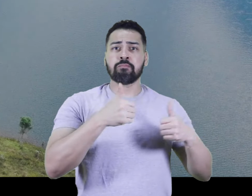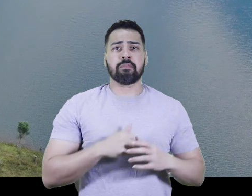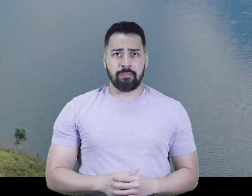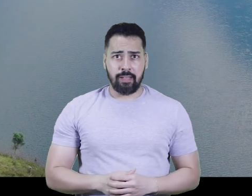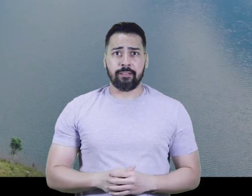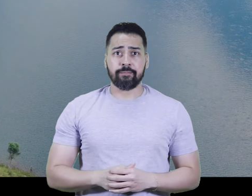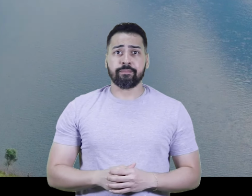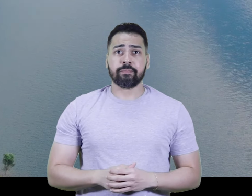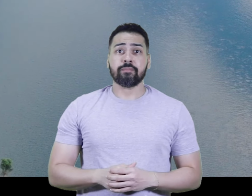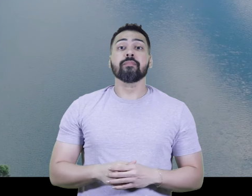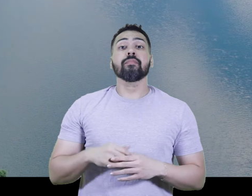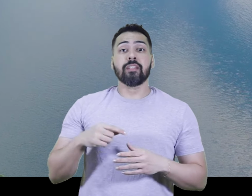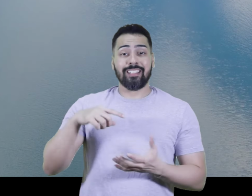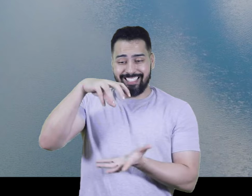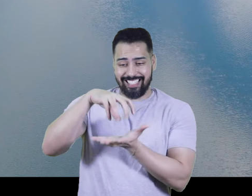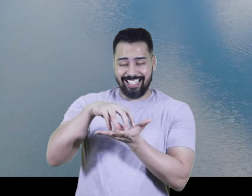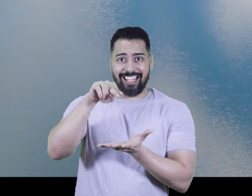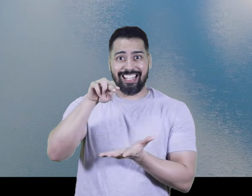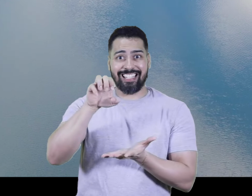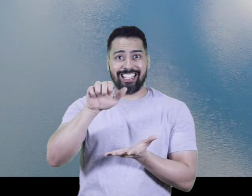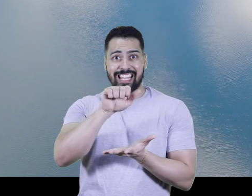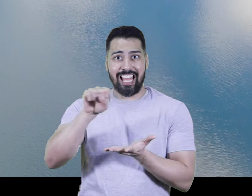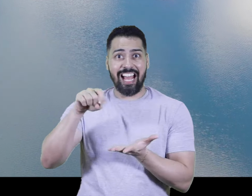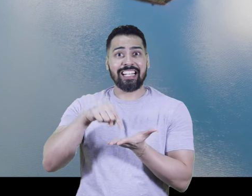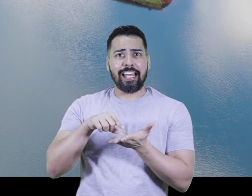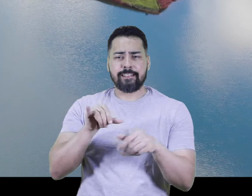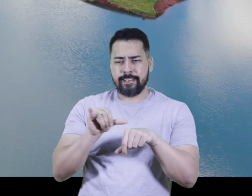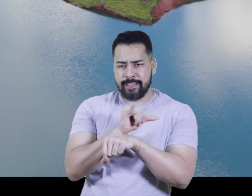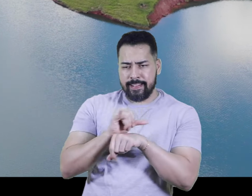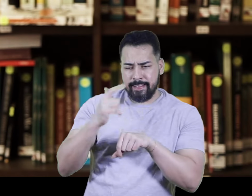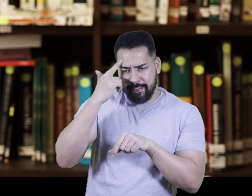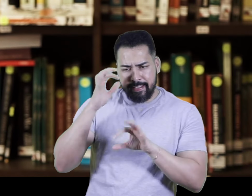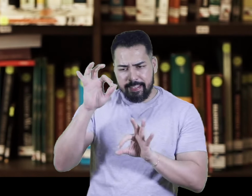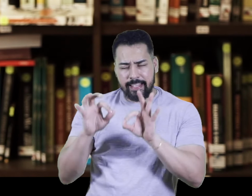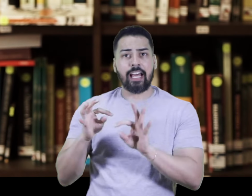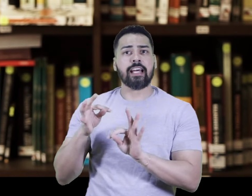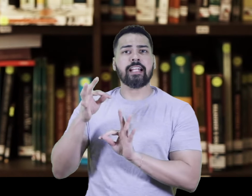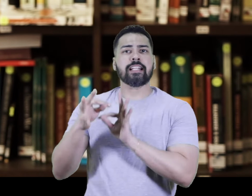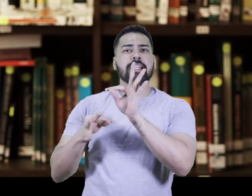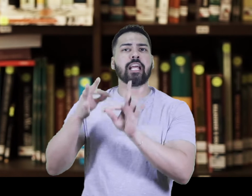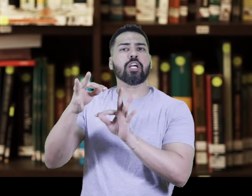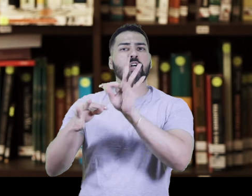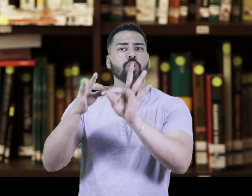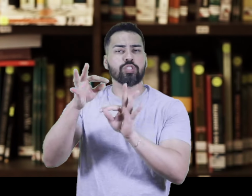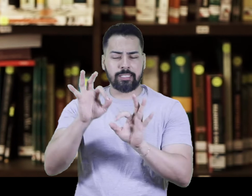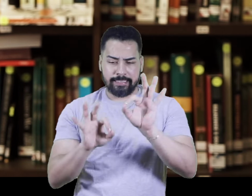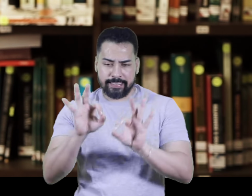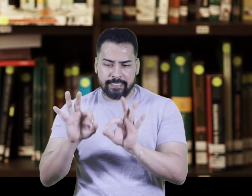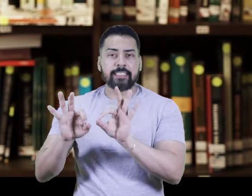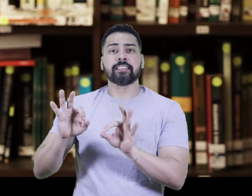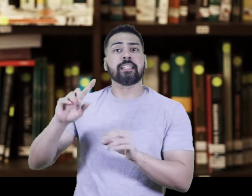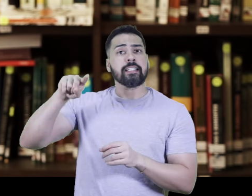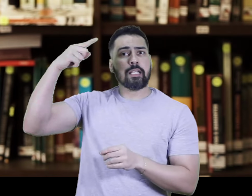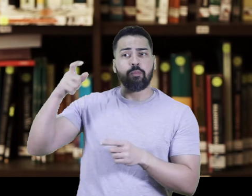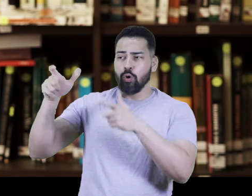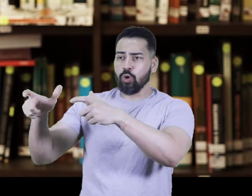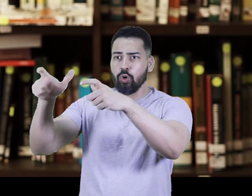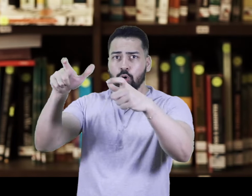tem muita água boa. O que está acontecendo no NIASA é o desenvolvimento de uma tecnologia ambiental que vai no futuro ser possível